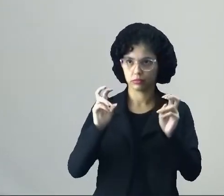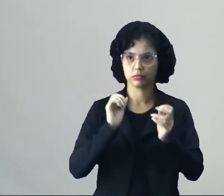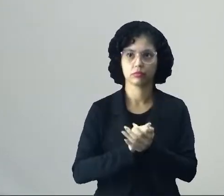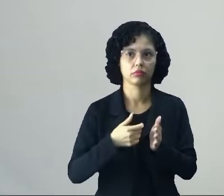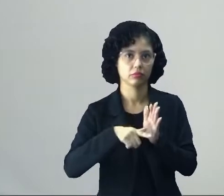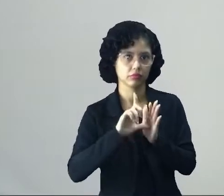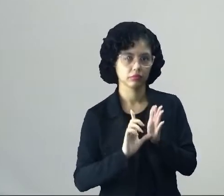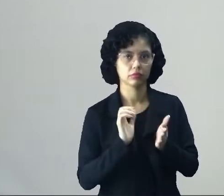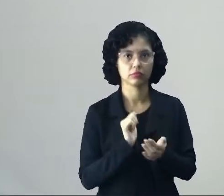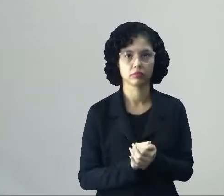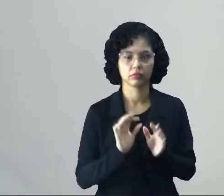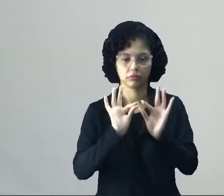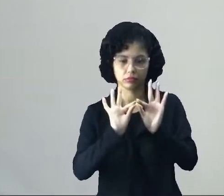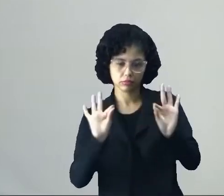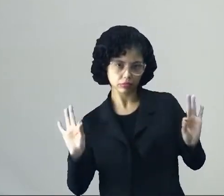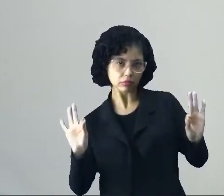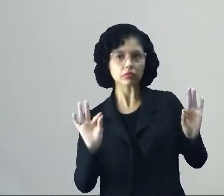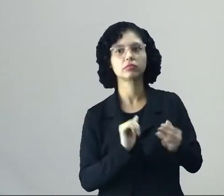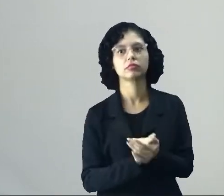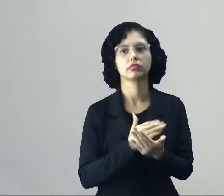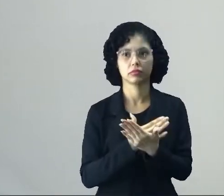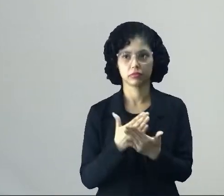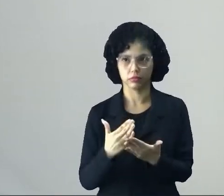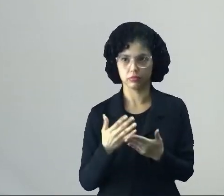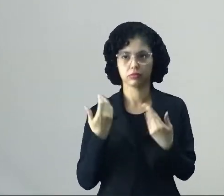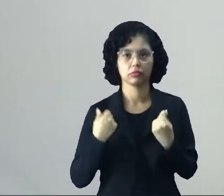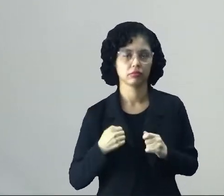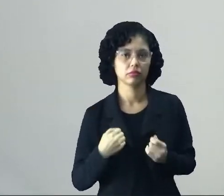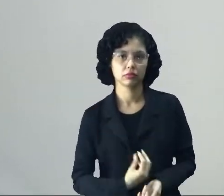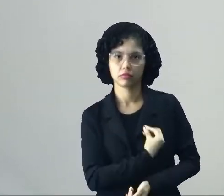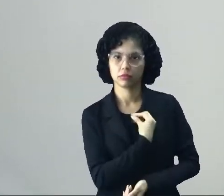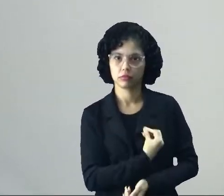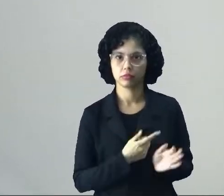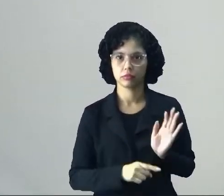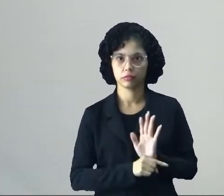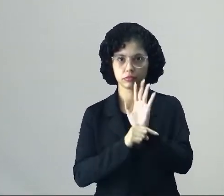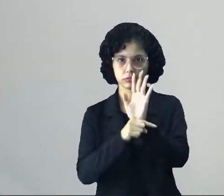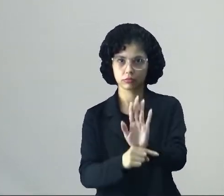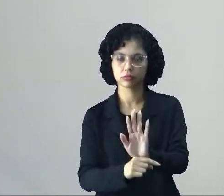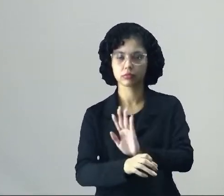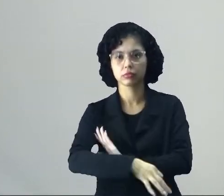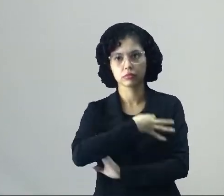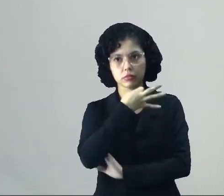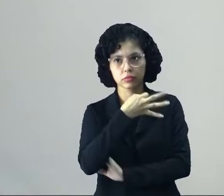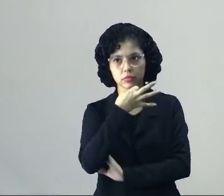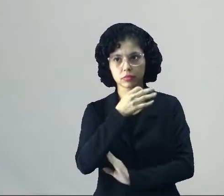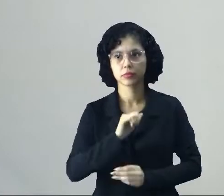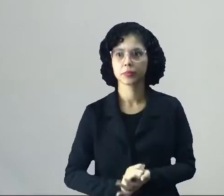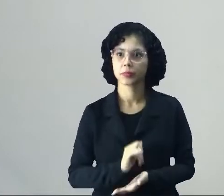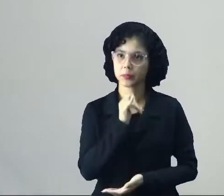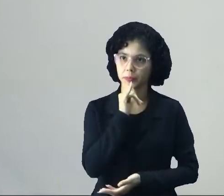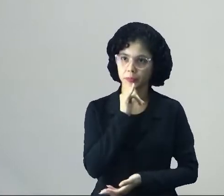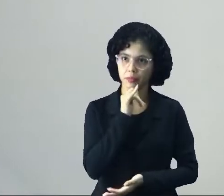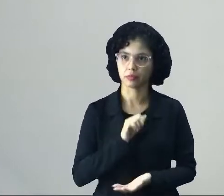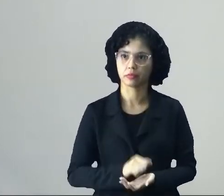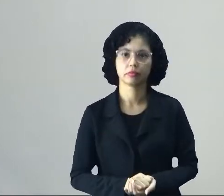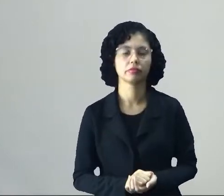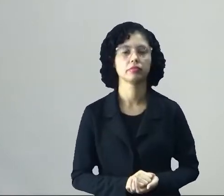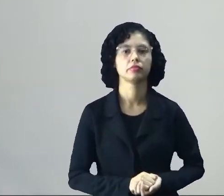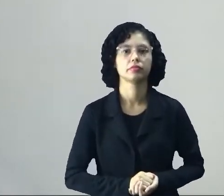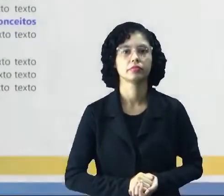antes, só que na linha inicial você precisa apresentar um operador argumentativo. Por exemplo, né, tem